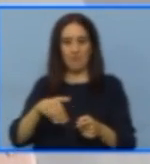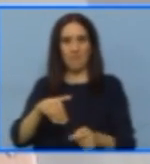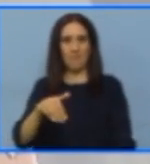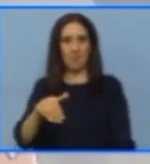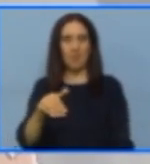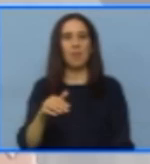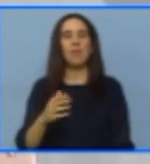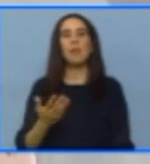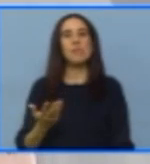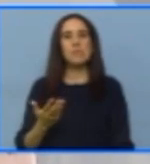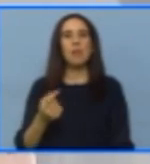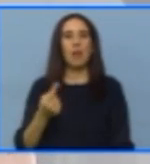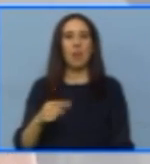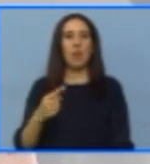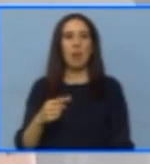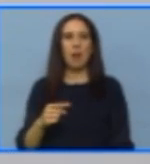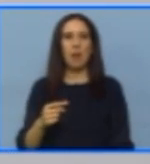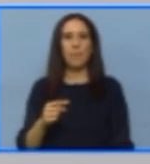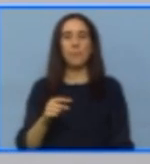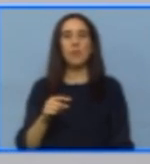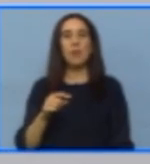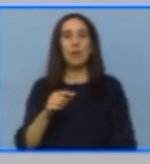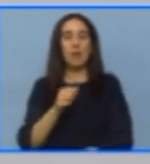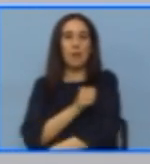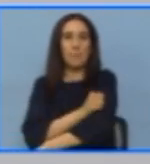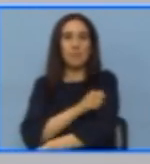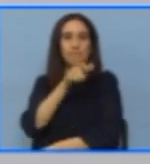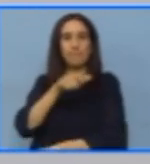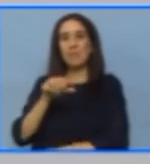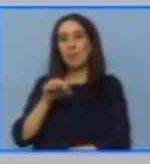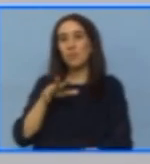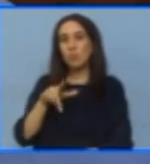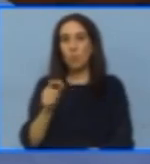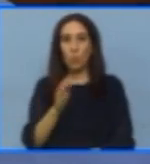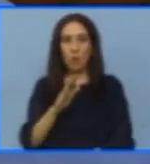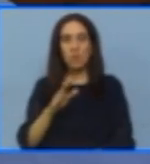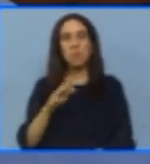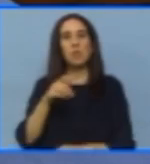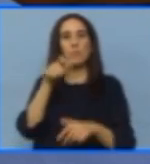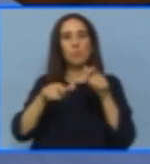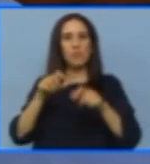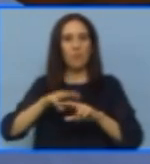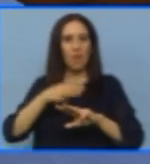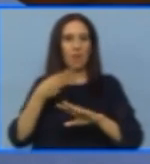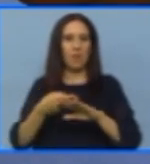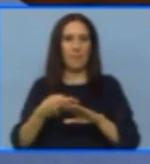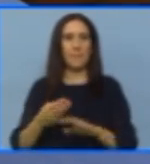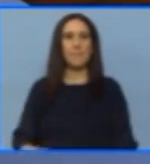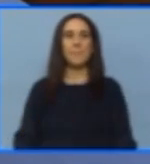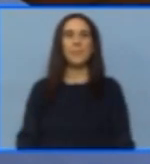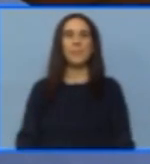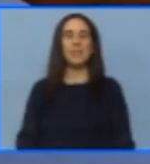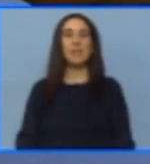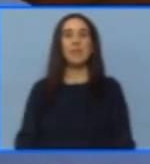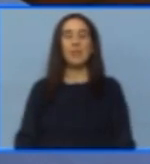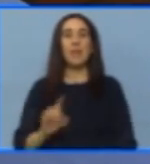tempo, tem quase 10.000 habitantes e nós vamos triplicar a população. Gravámos esta entrevista